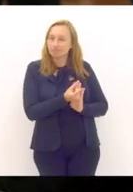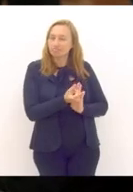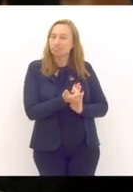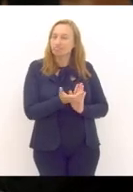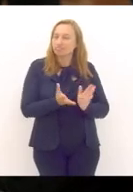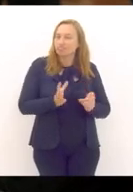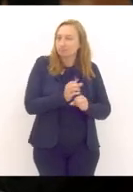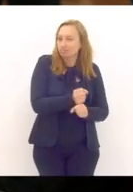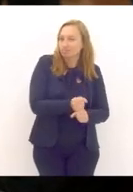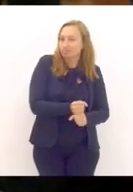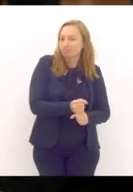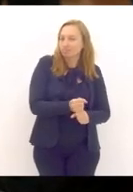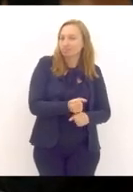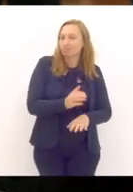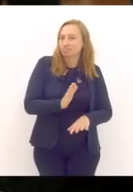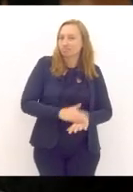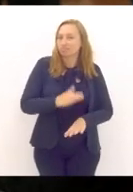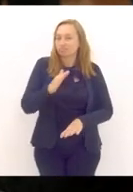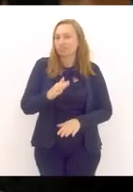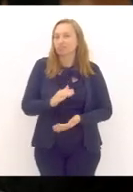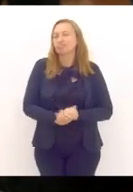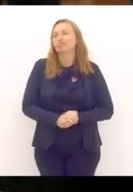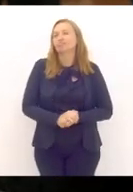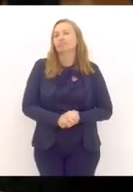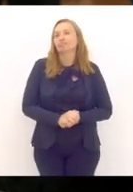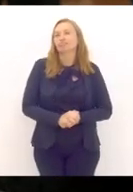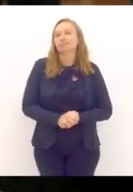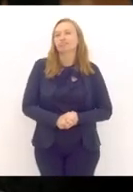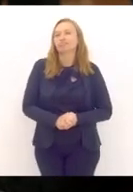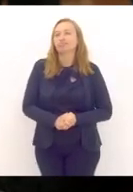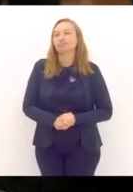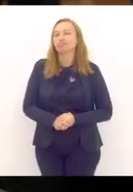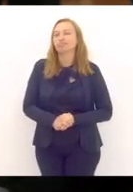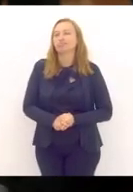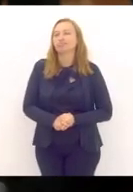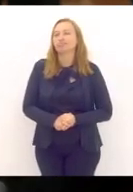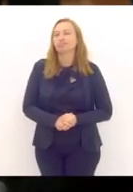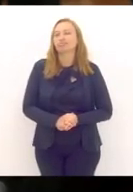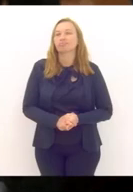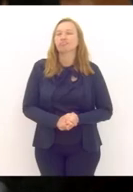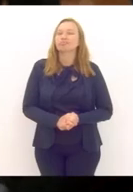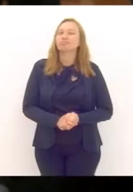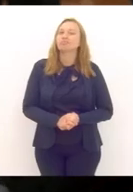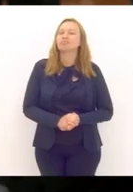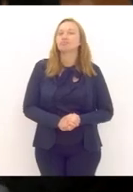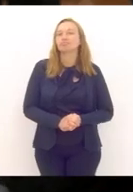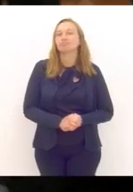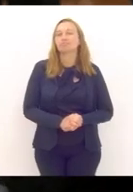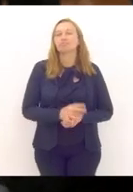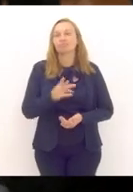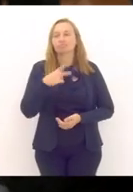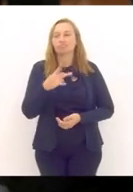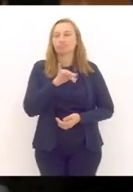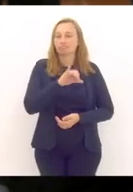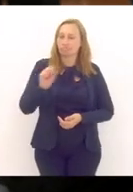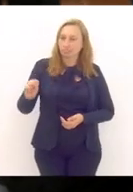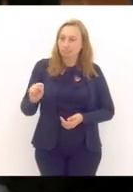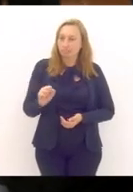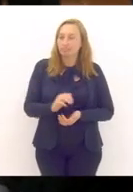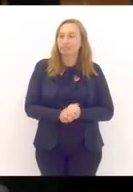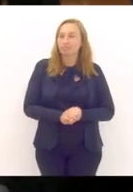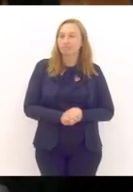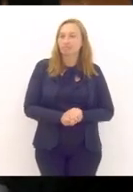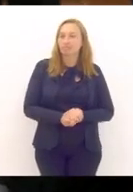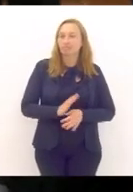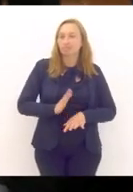sempre maior do que o financeiro, mas o financeiro é o que gere a questão do funcionamento da máquina pública. Quando a gente fala do ICMS, o ICMS contábil